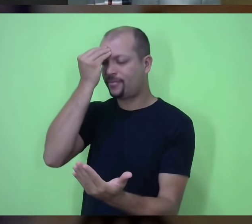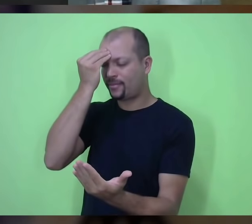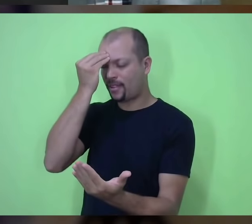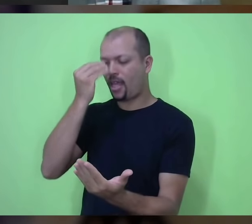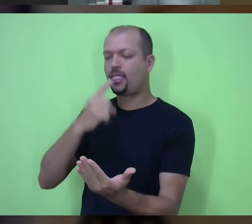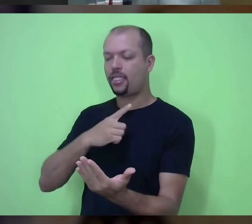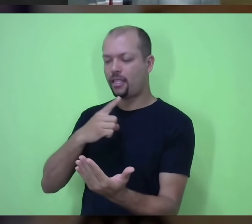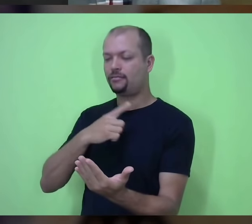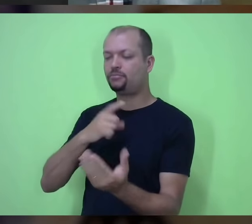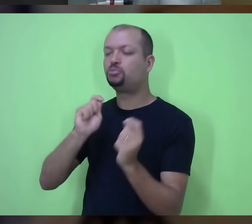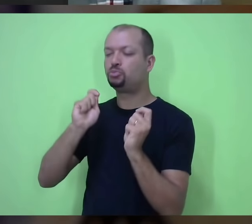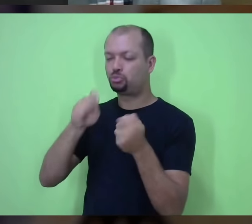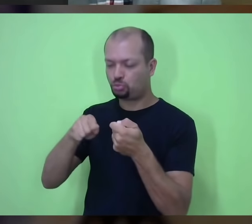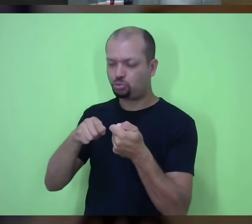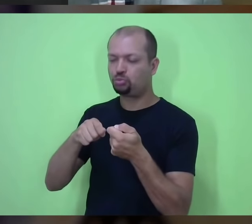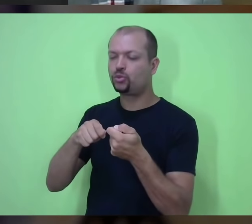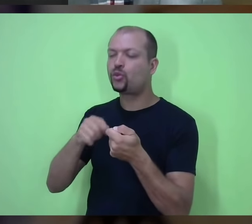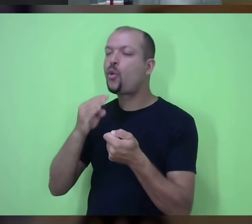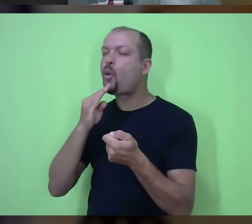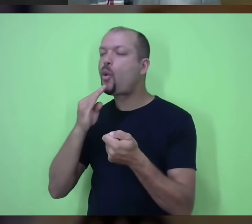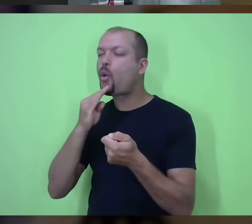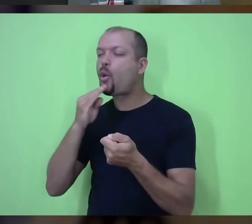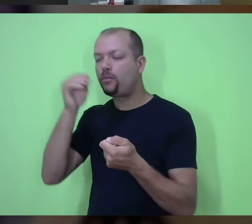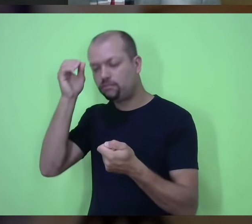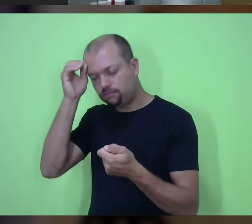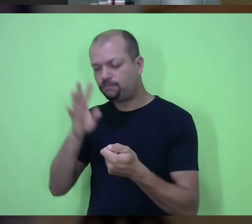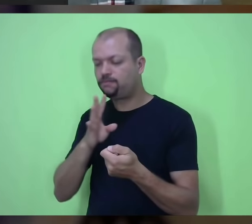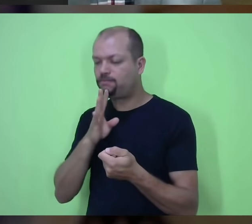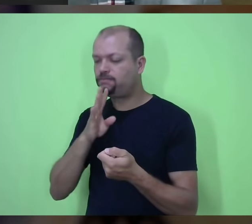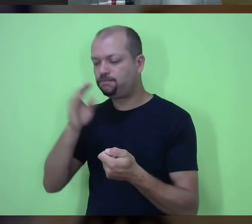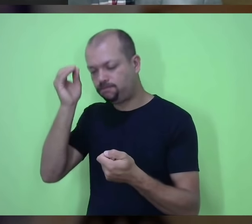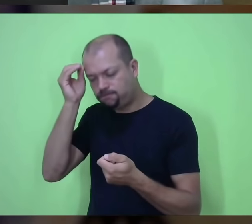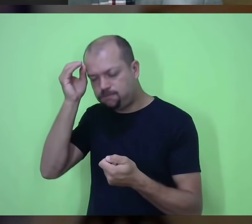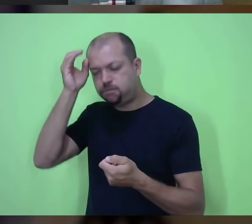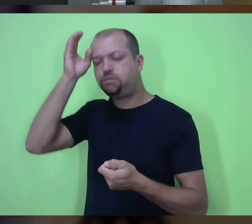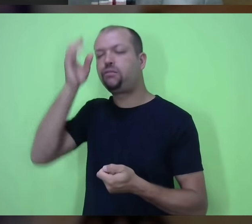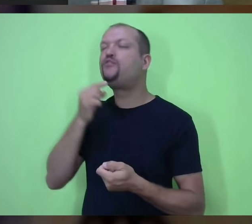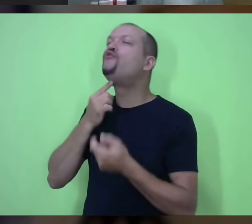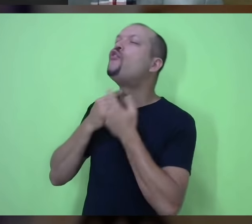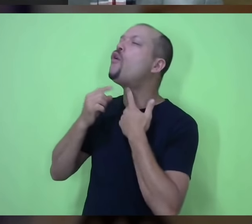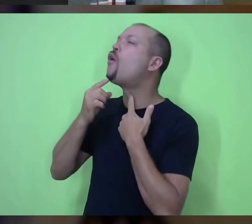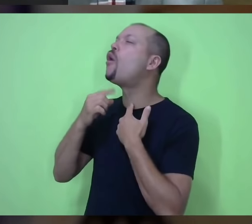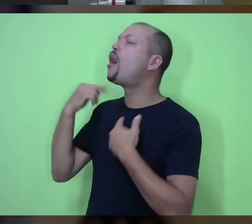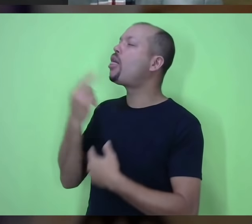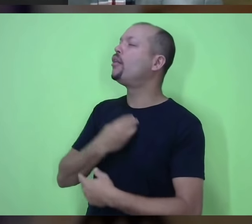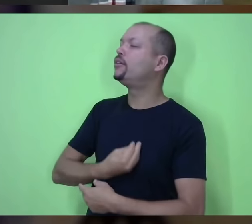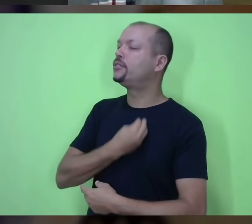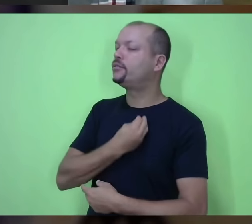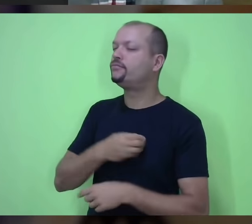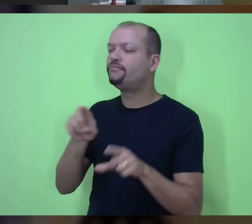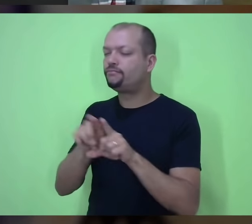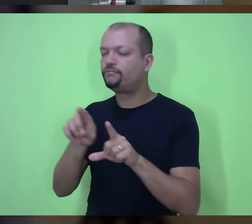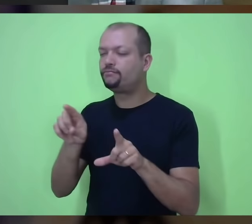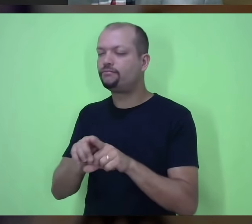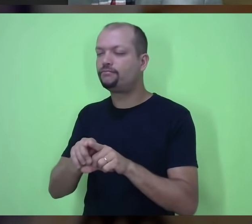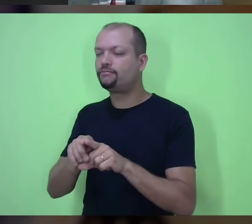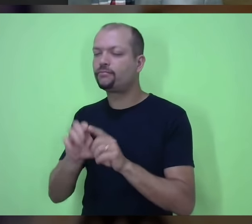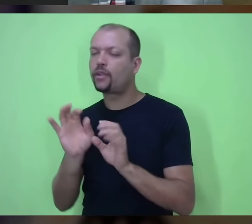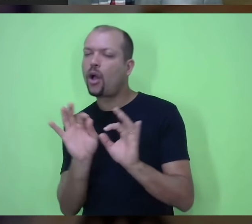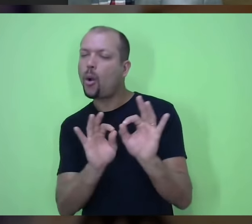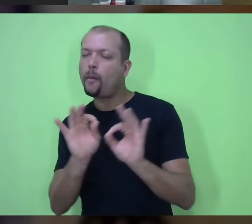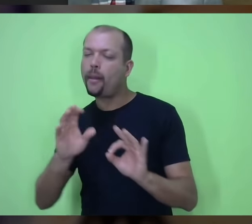legada a nós, e temos assim a oportunidade de conhecer mais sobre o Senhor e a sua vontade para nós, principalmente em relação ao plano